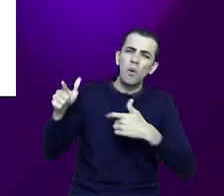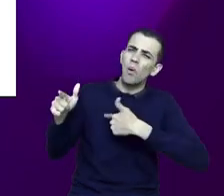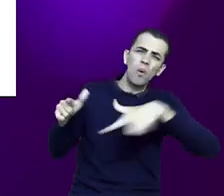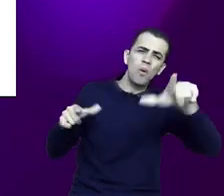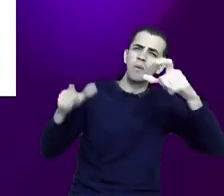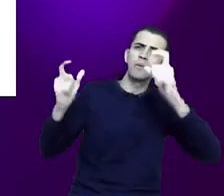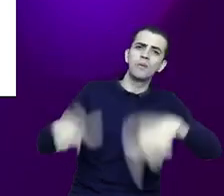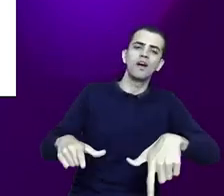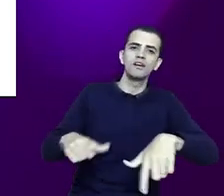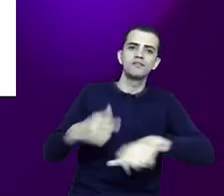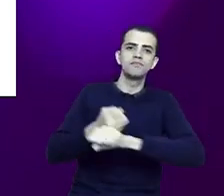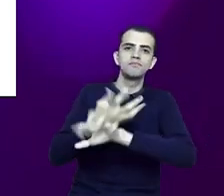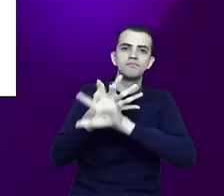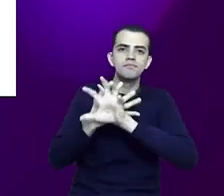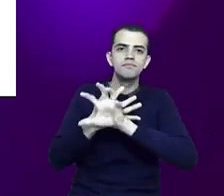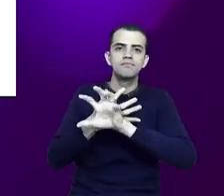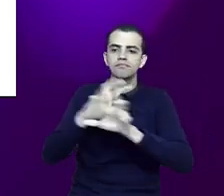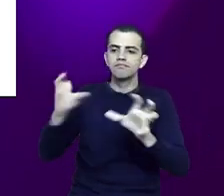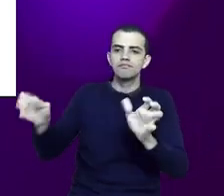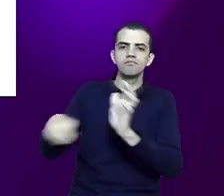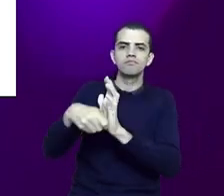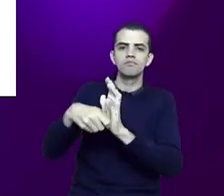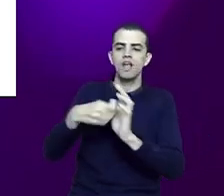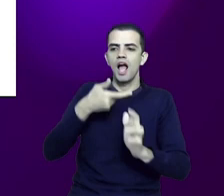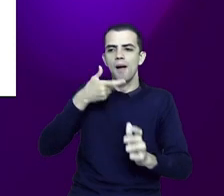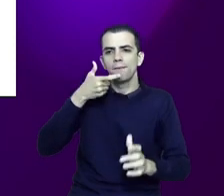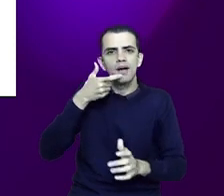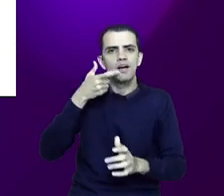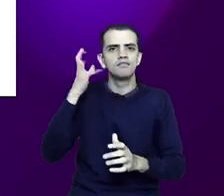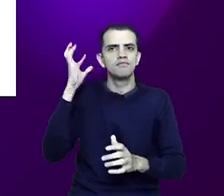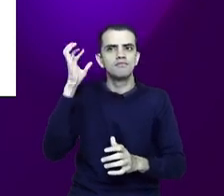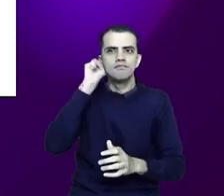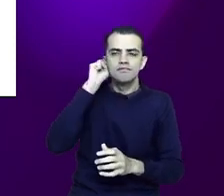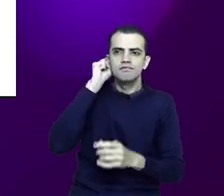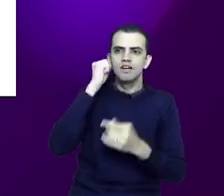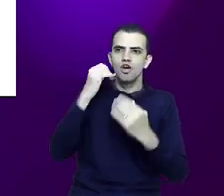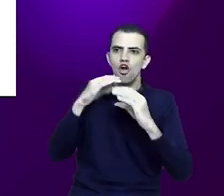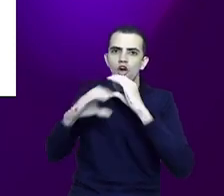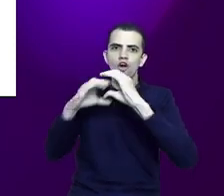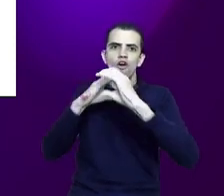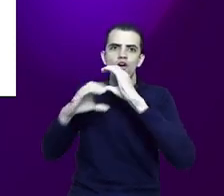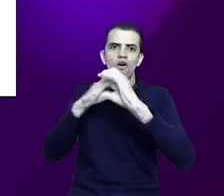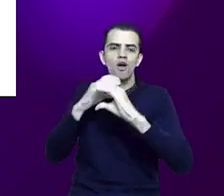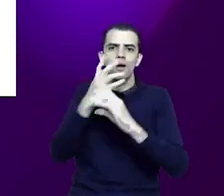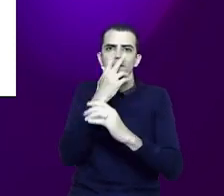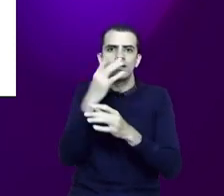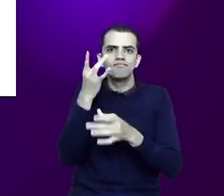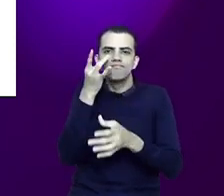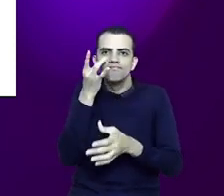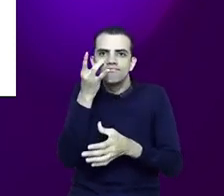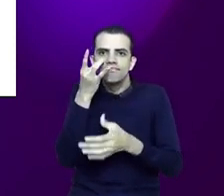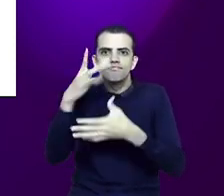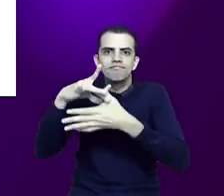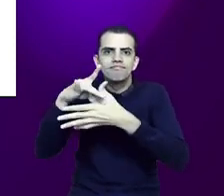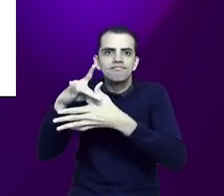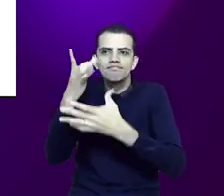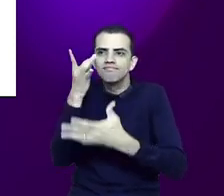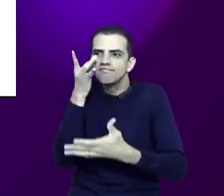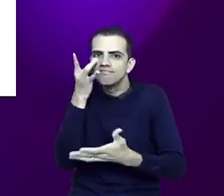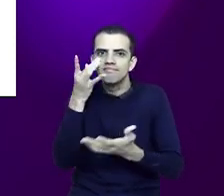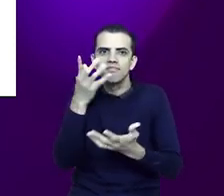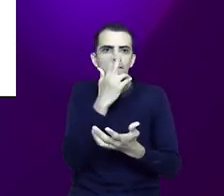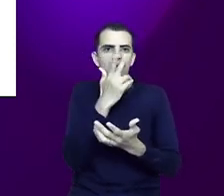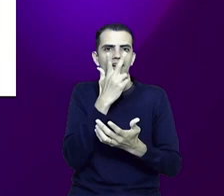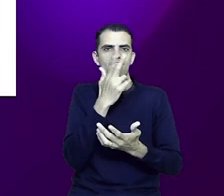e que com um sistema de som acoplado, você faz em tempo real um contato quase que direto, quase que humano com quem está do outro lado,